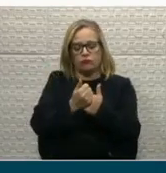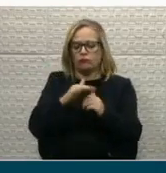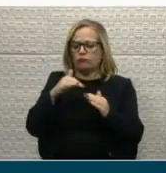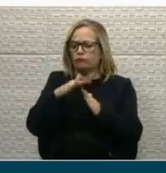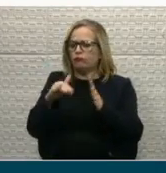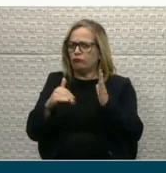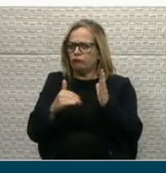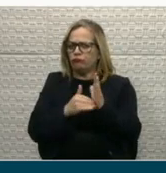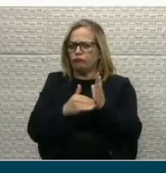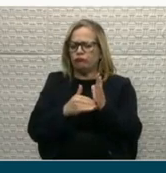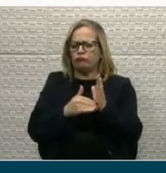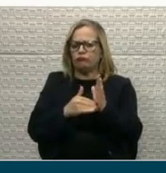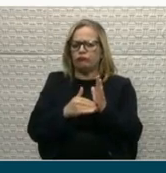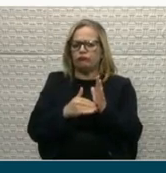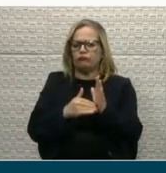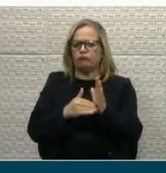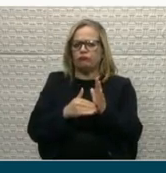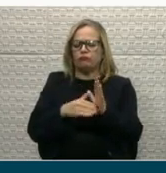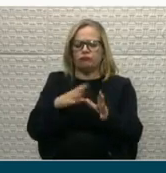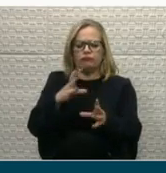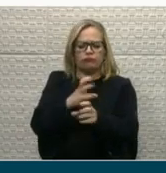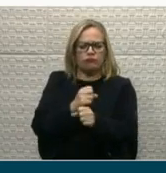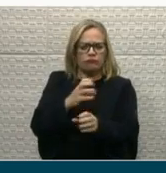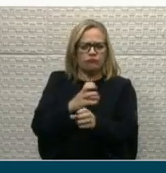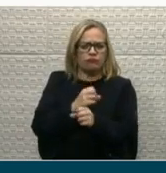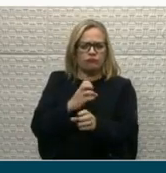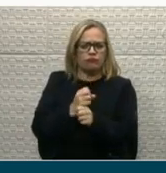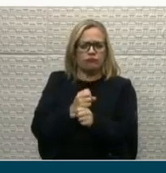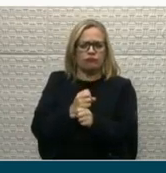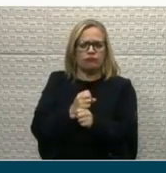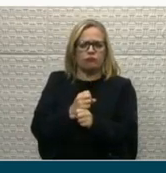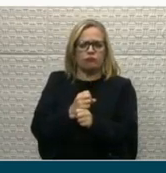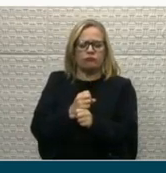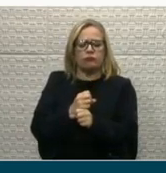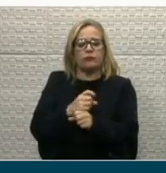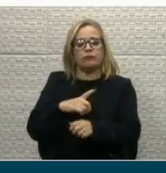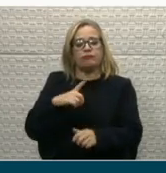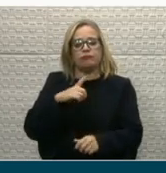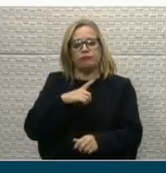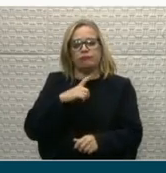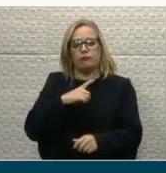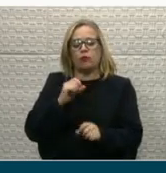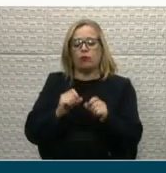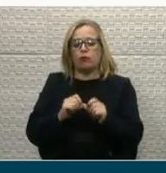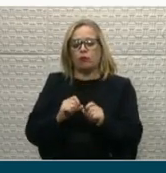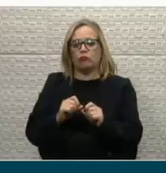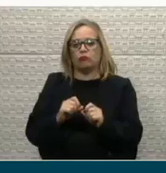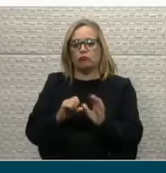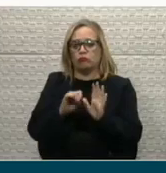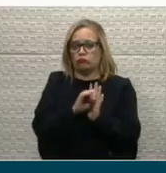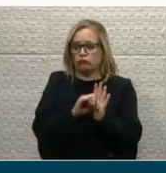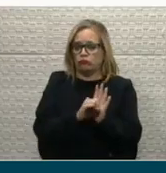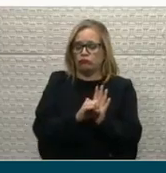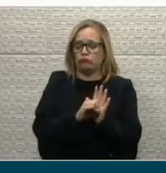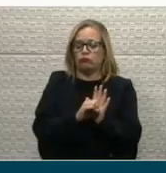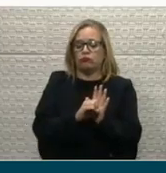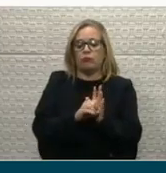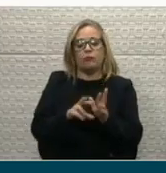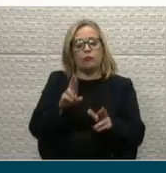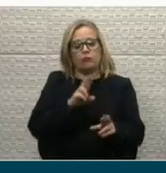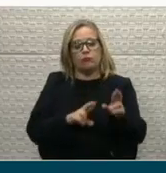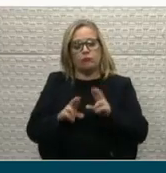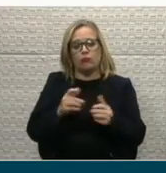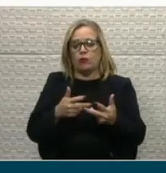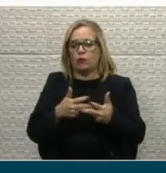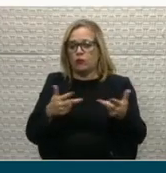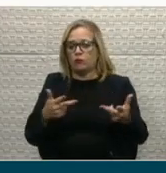as expressões, calcular essas simplificações e obter qual seria a imagem. Então, observe que é um